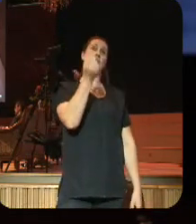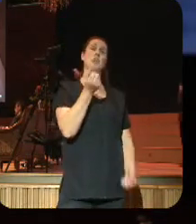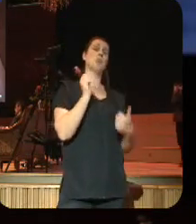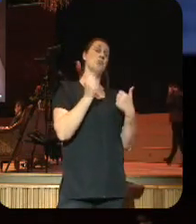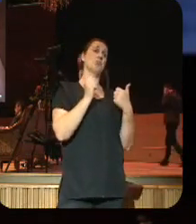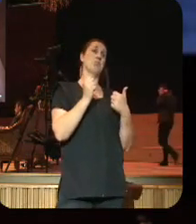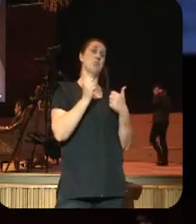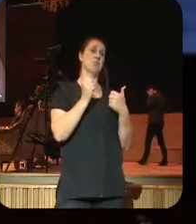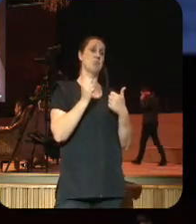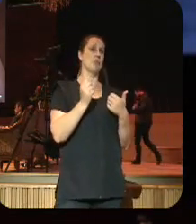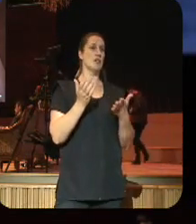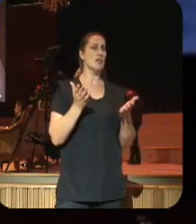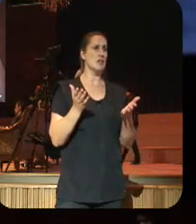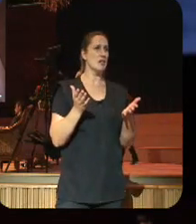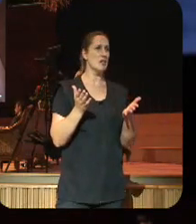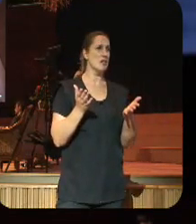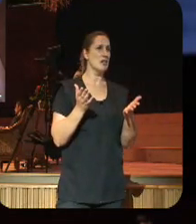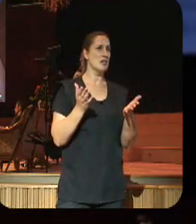não é verdade?